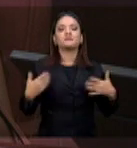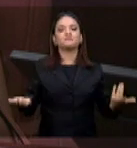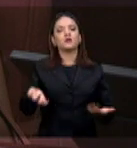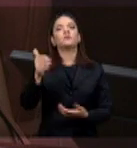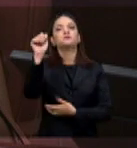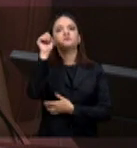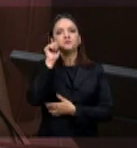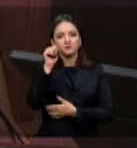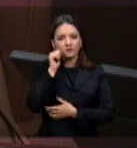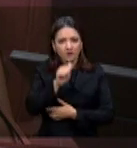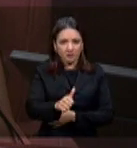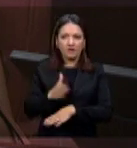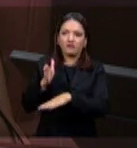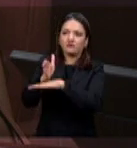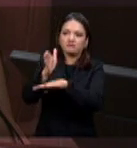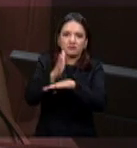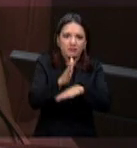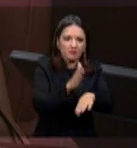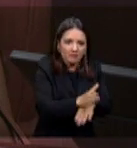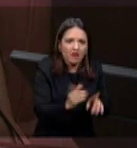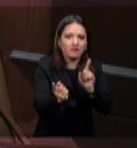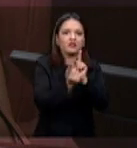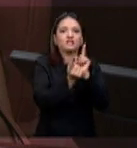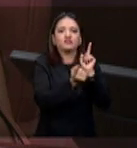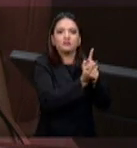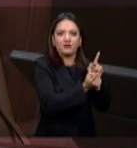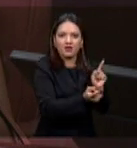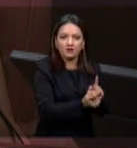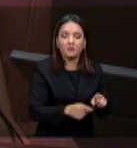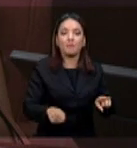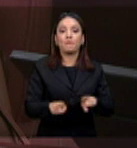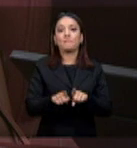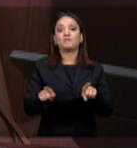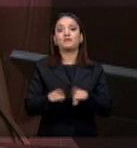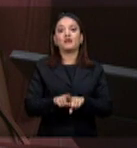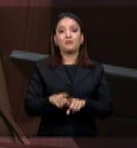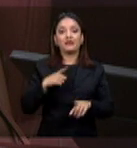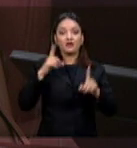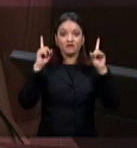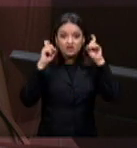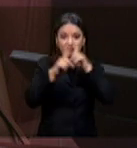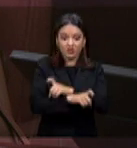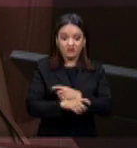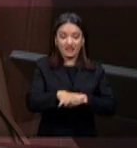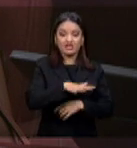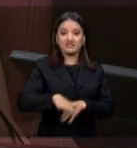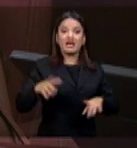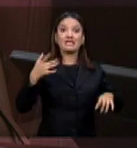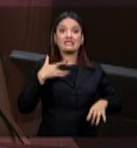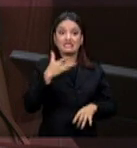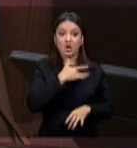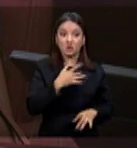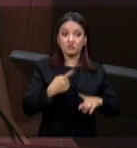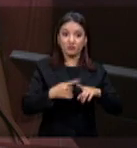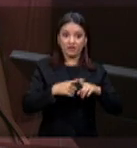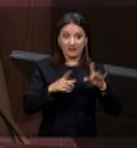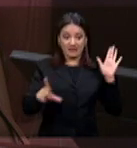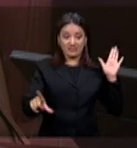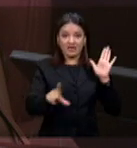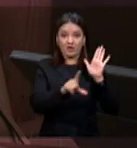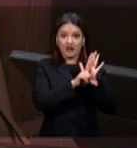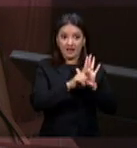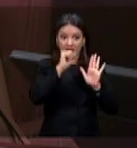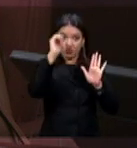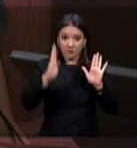esse caminho de buscar atendimento. Sofreu também nas mãos do atendimento de saúde. Há uma lei no Brasil chamada Lei do Minuto